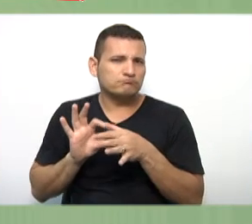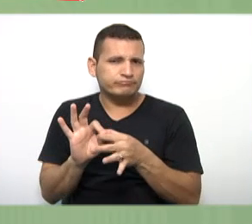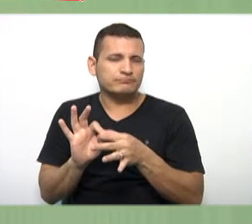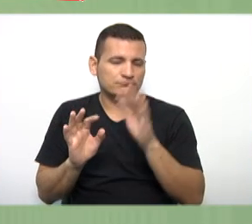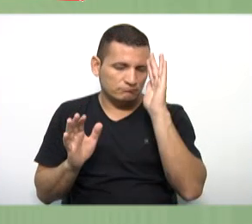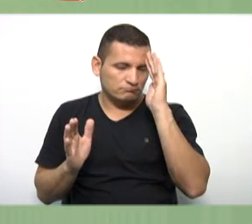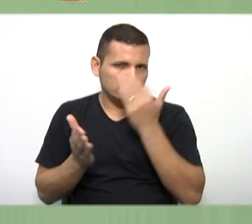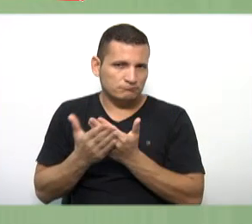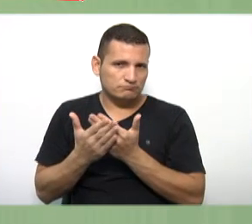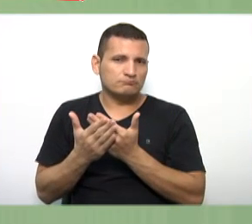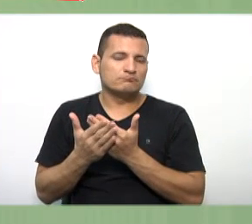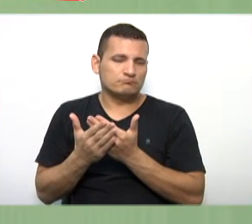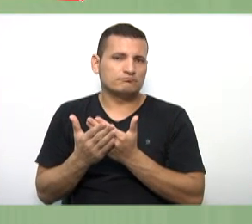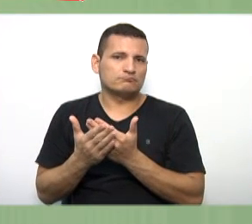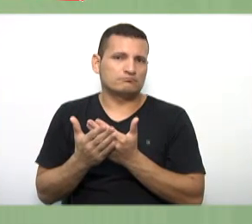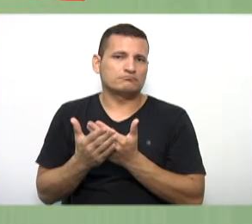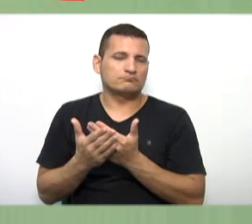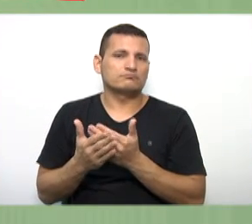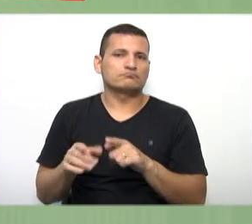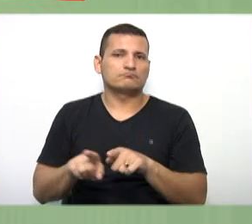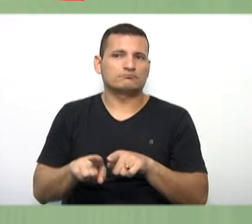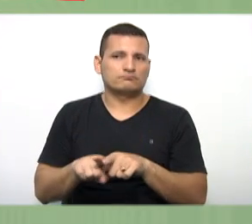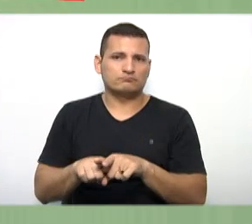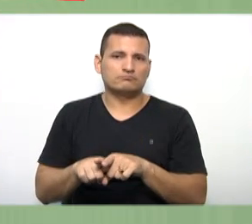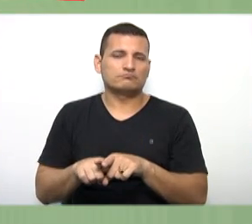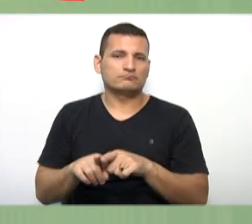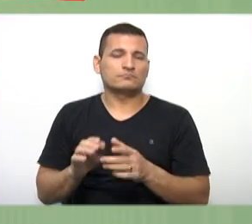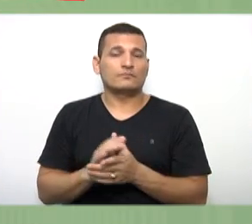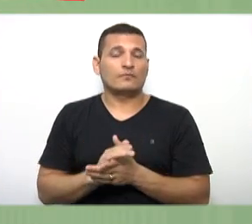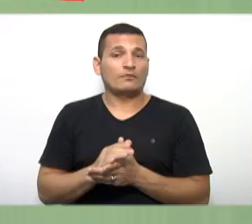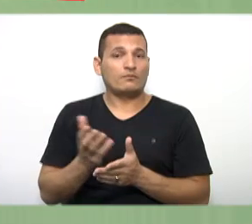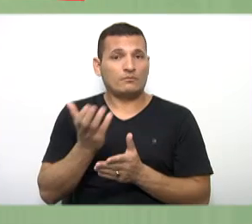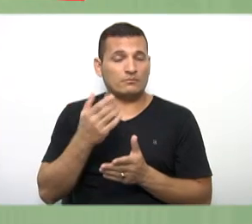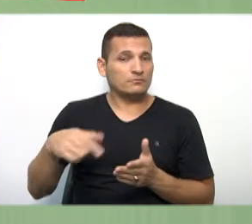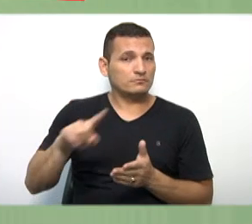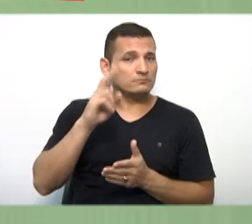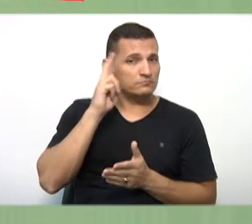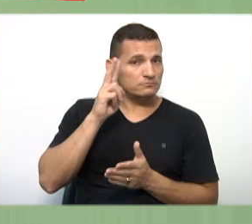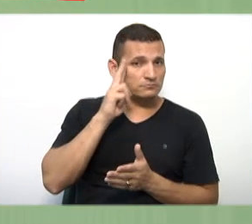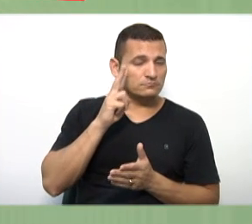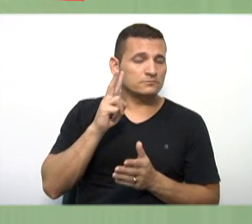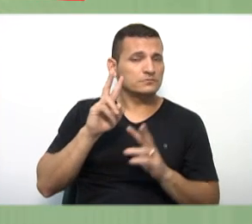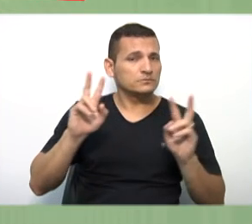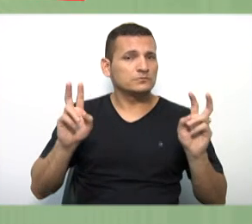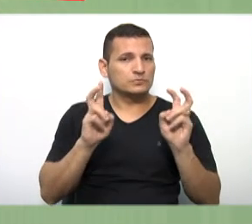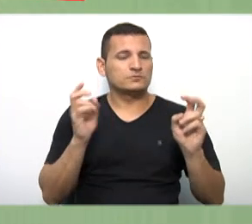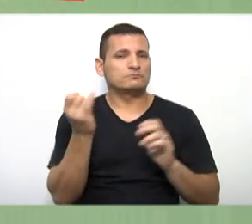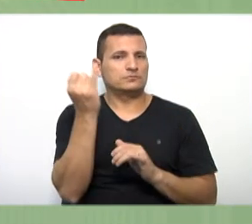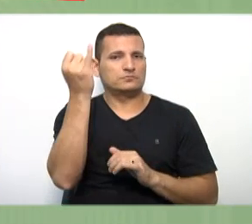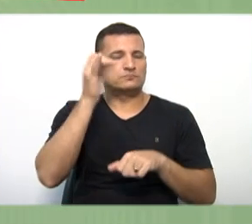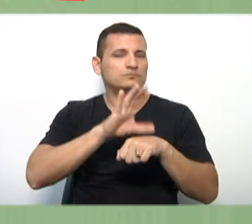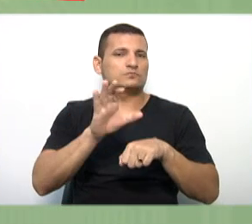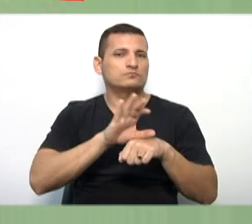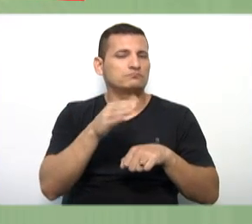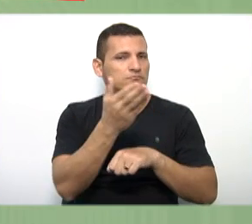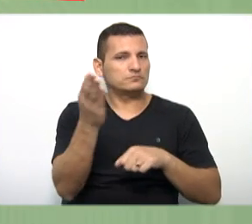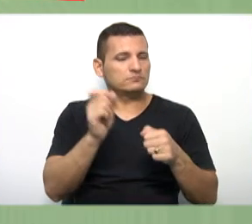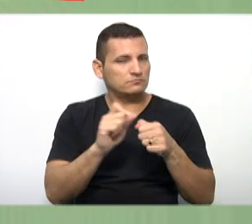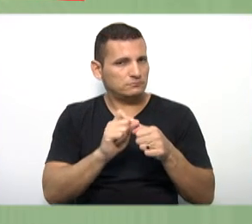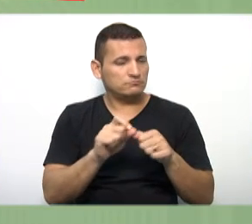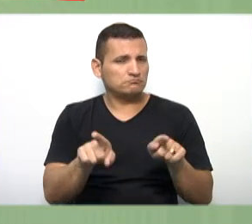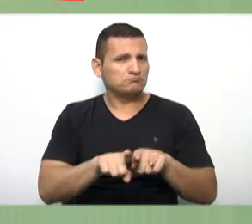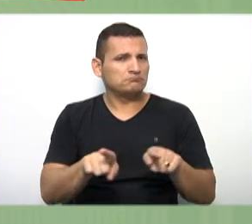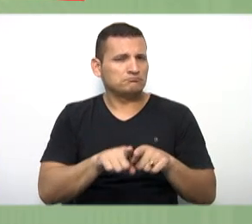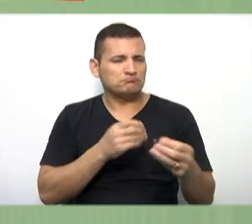confiança mútua. E isso eu quero que vocês recapitulem aí sobre a importância do curso que vocês fazem e do desafio aí de